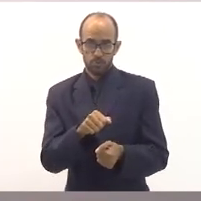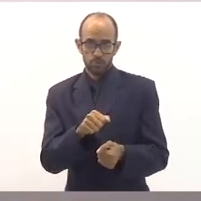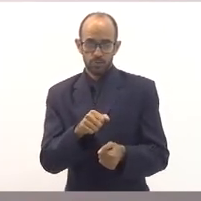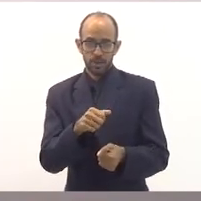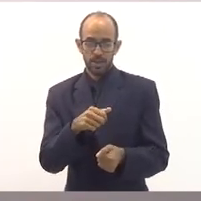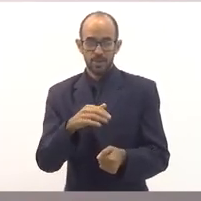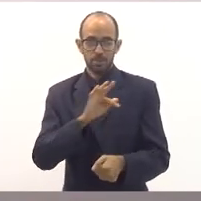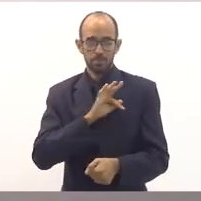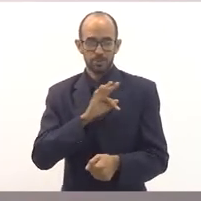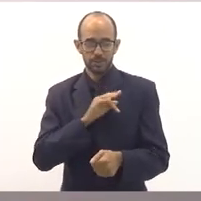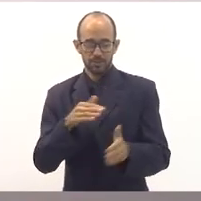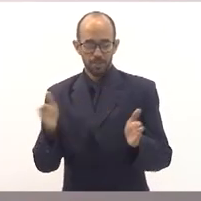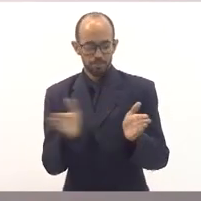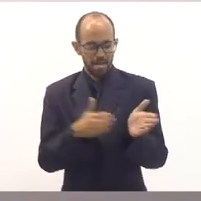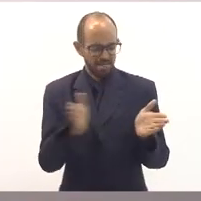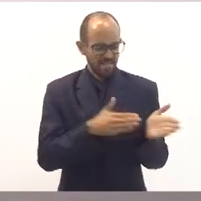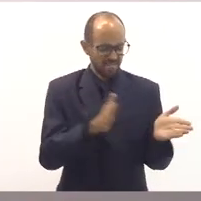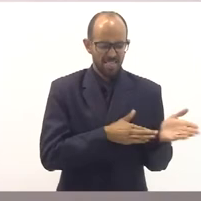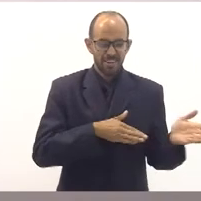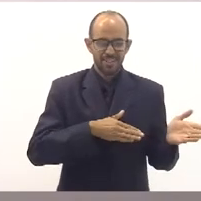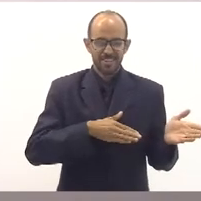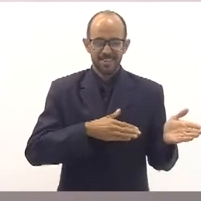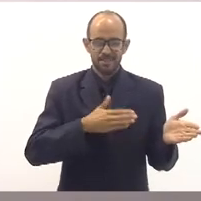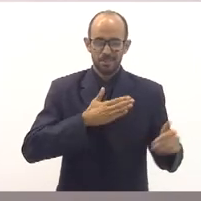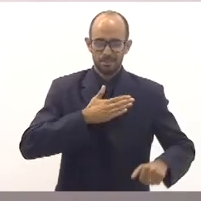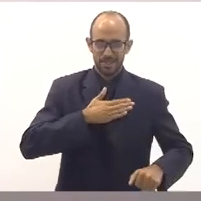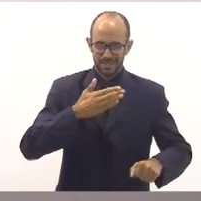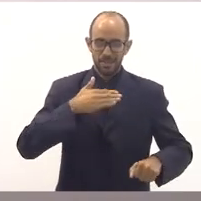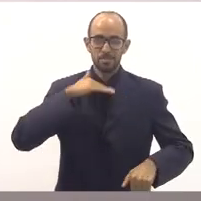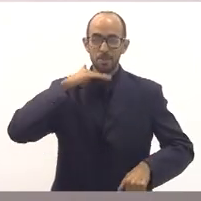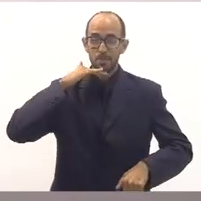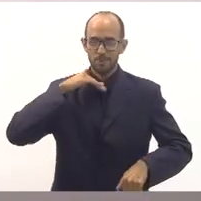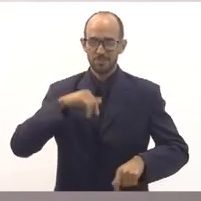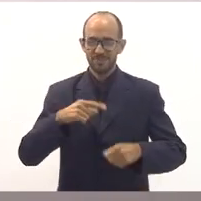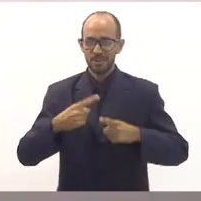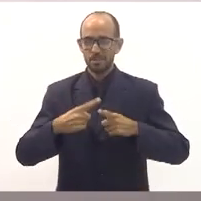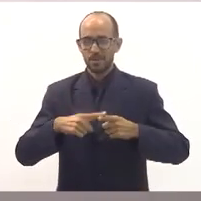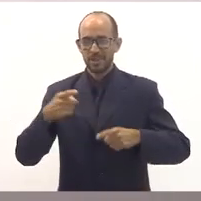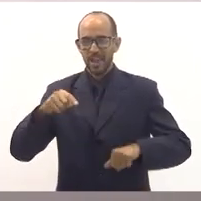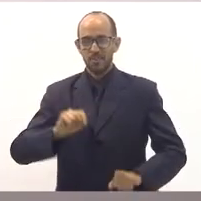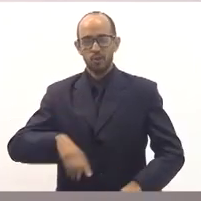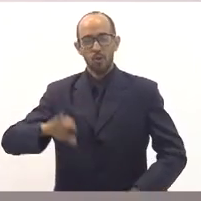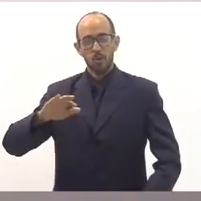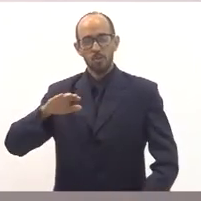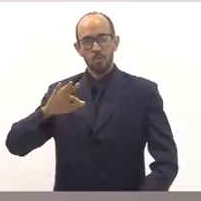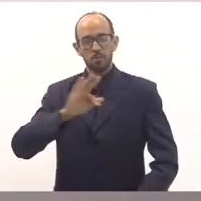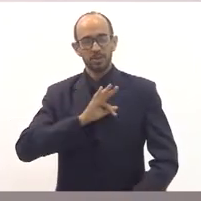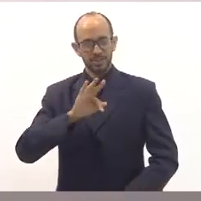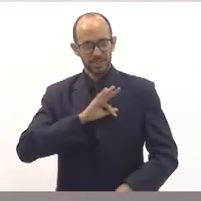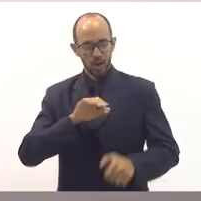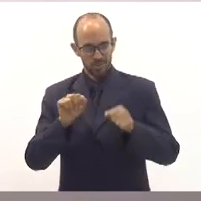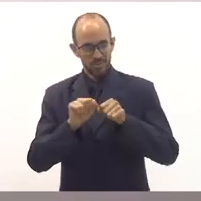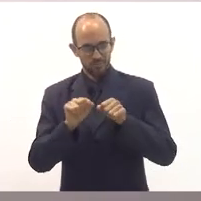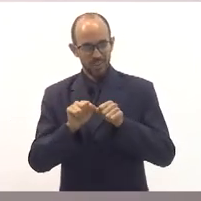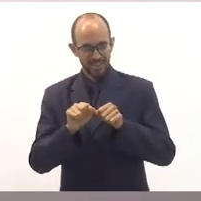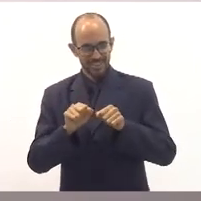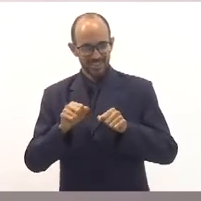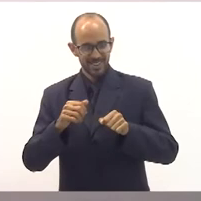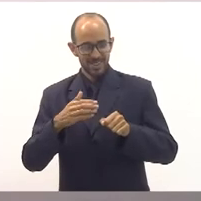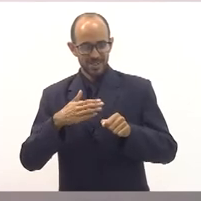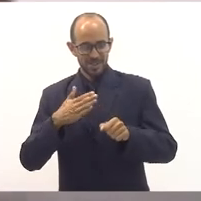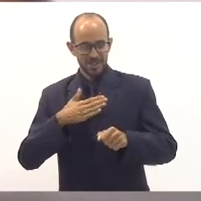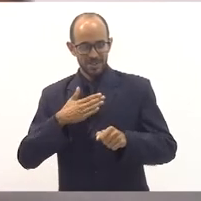PM porque eu nasci no hospital da PM o médico que fez meu parto foi um Tenente médico então meu primeiro